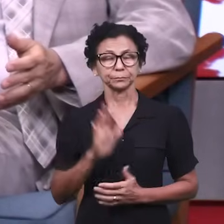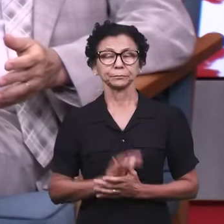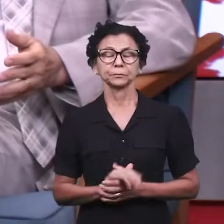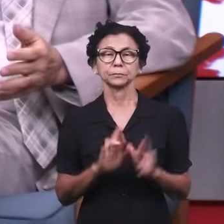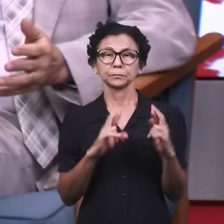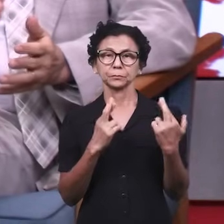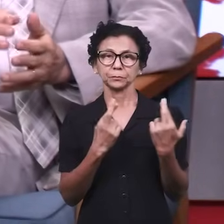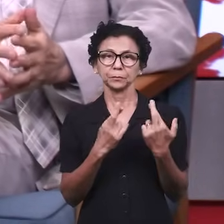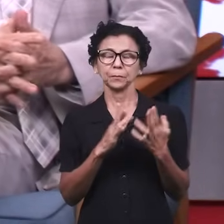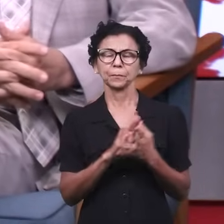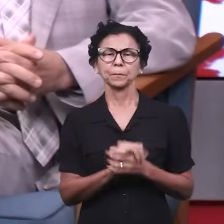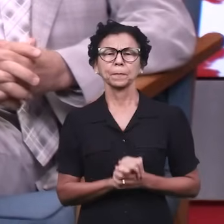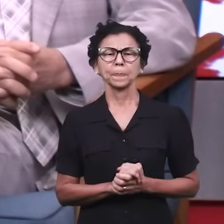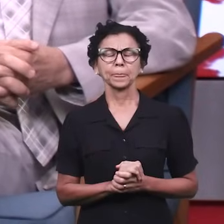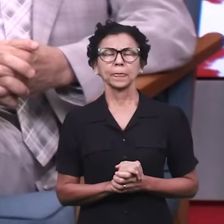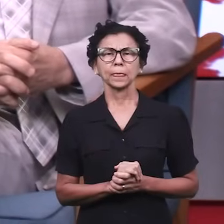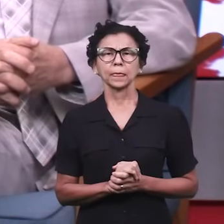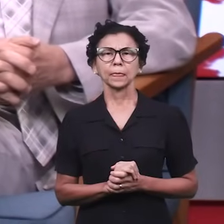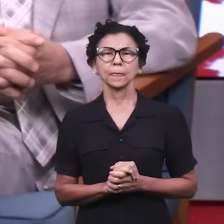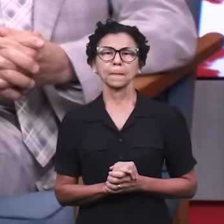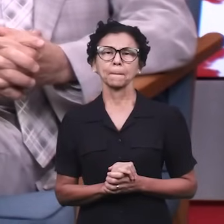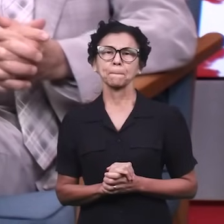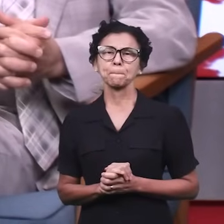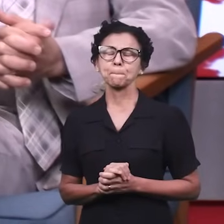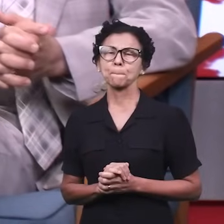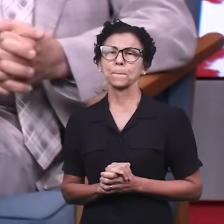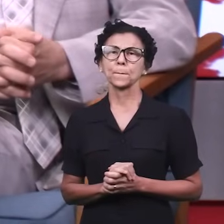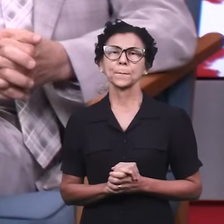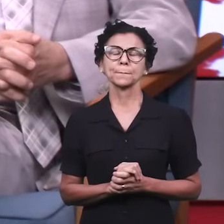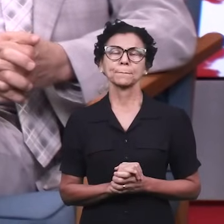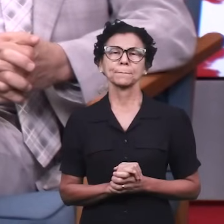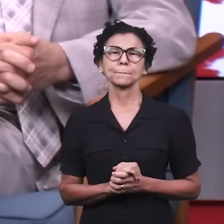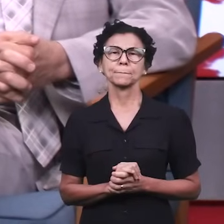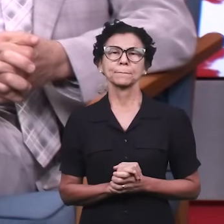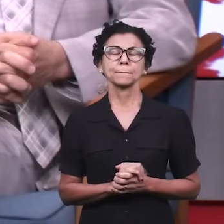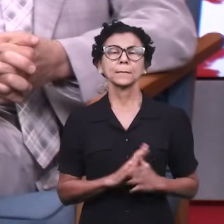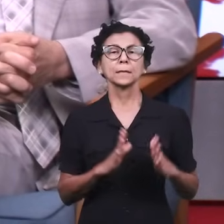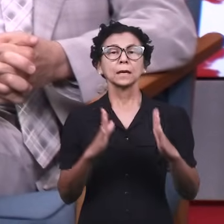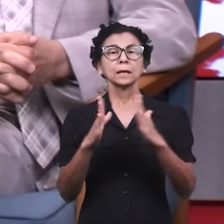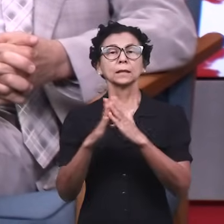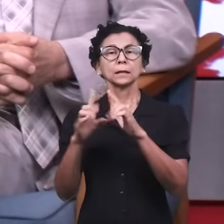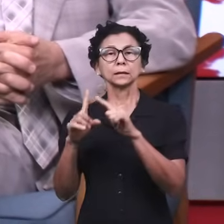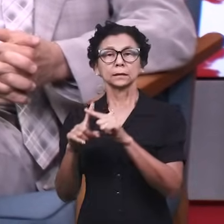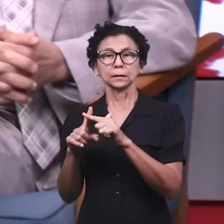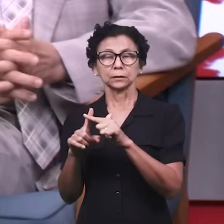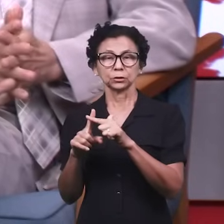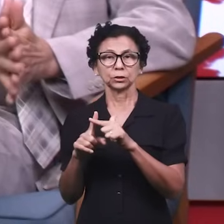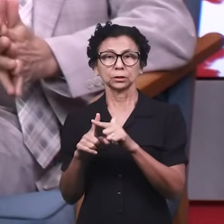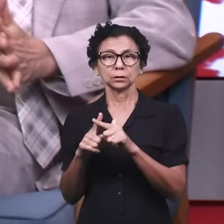revelação: vai entrar nesta noite aqui na igreja